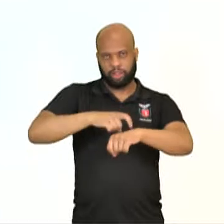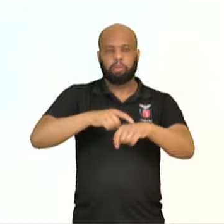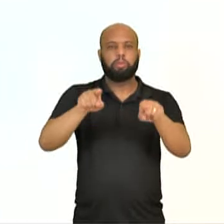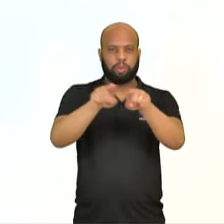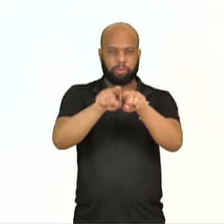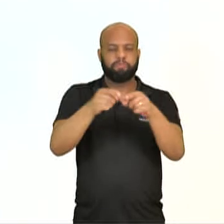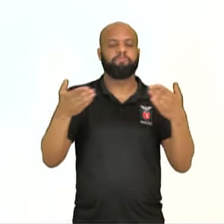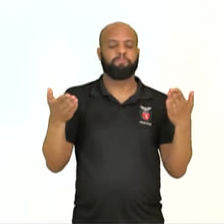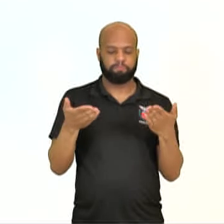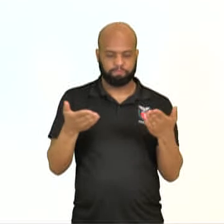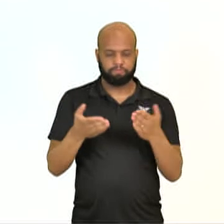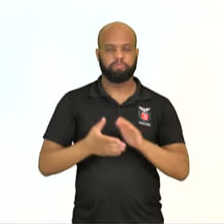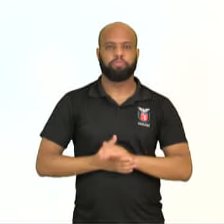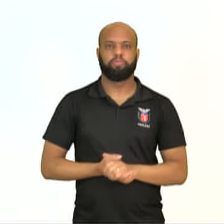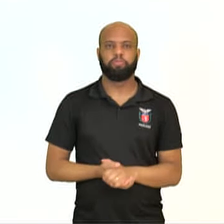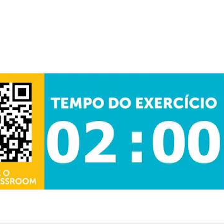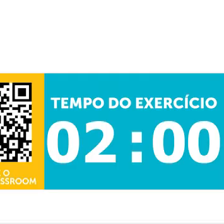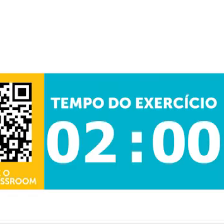tempinho.